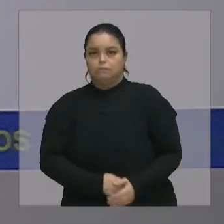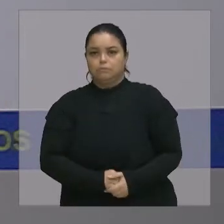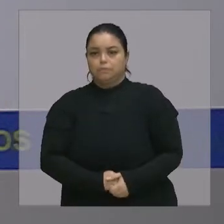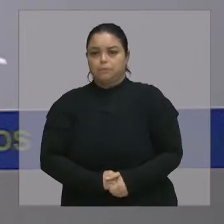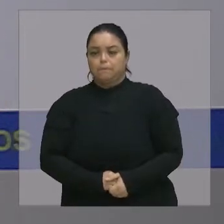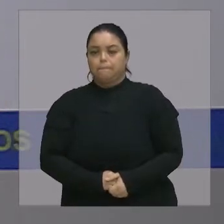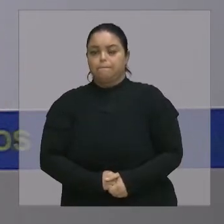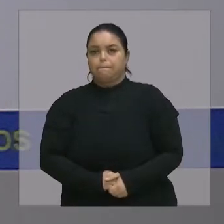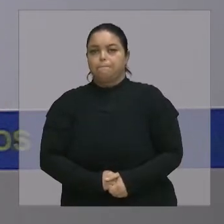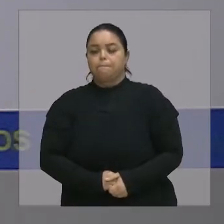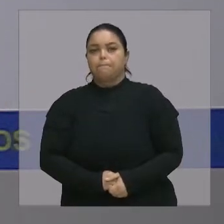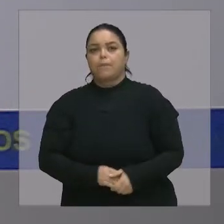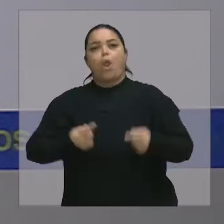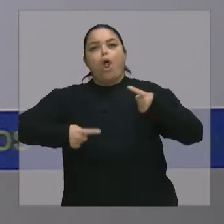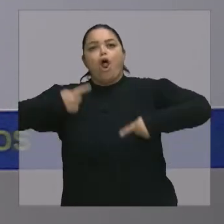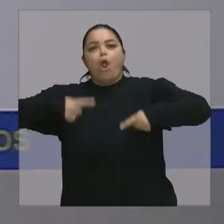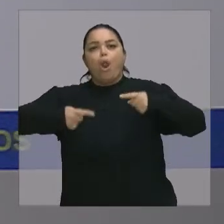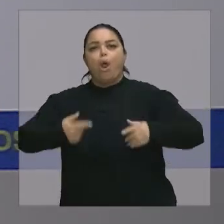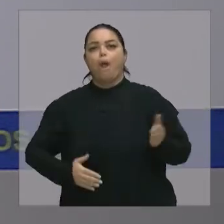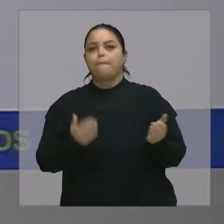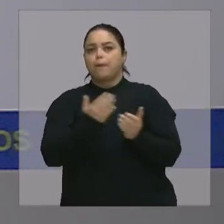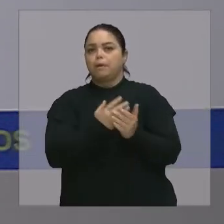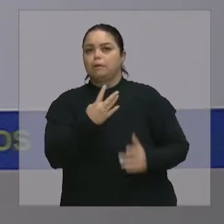Em discussão, o processo